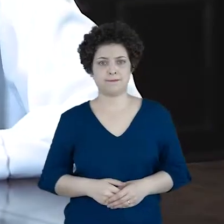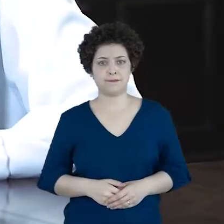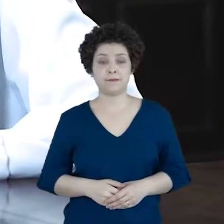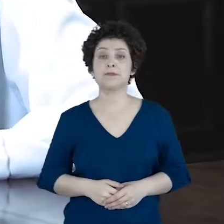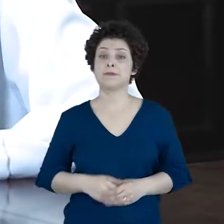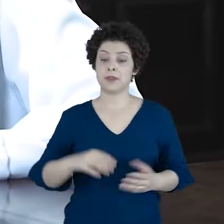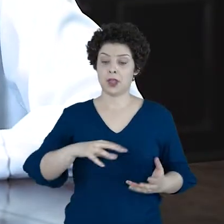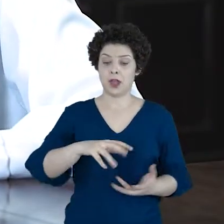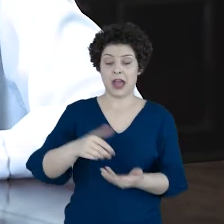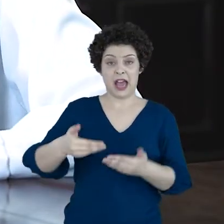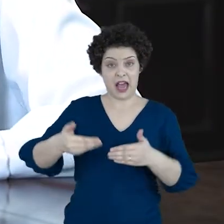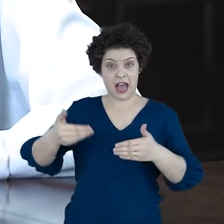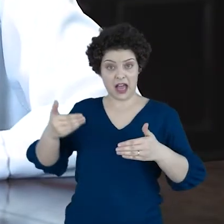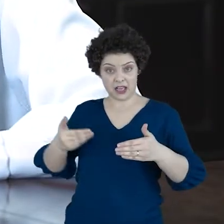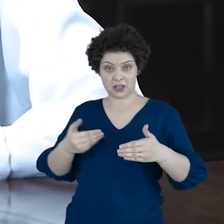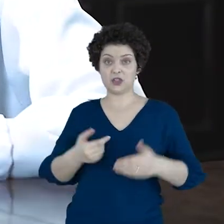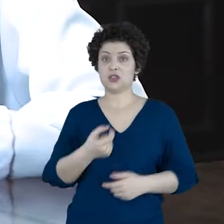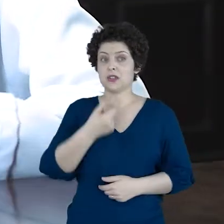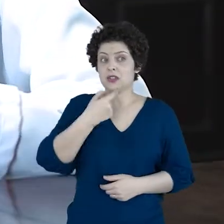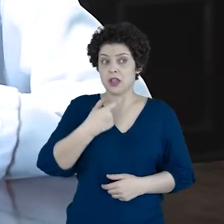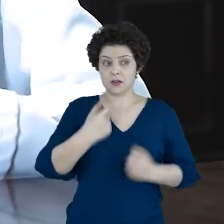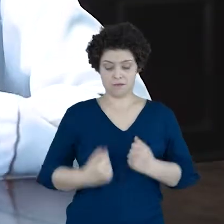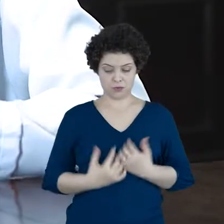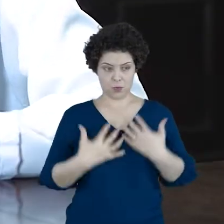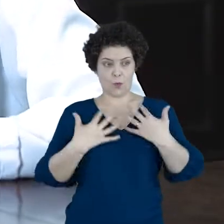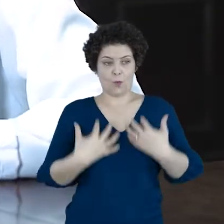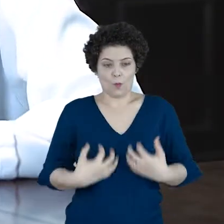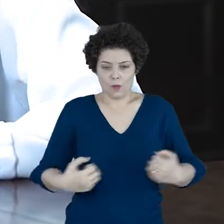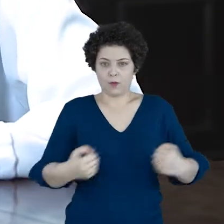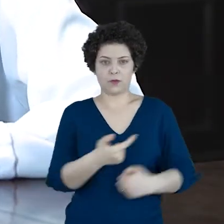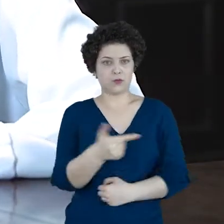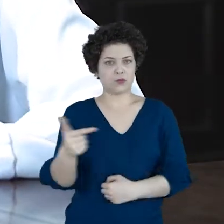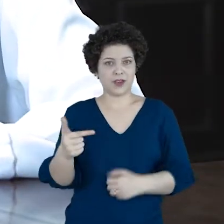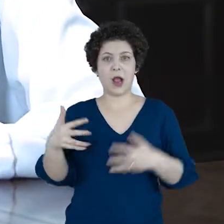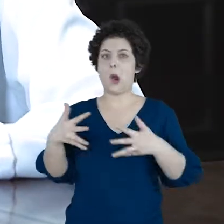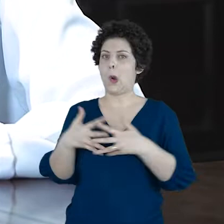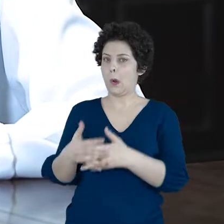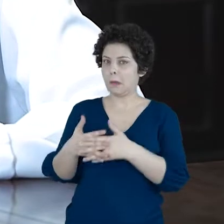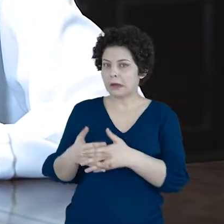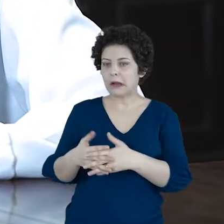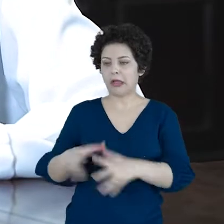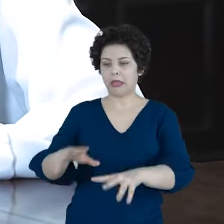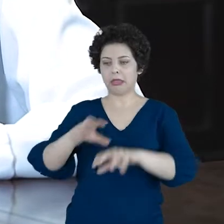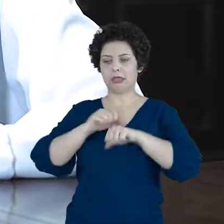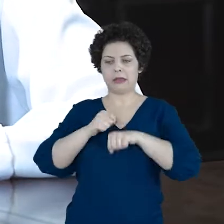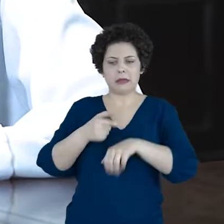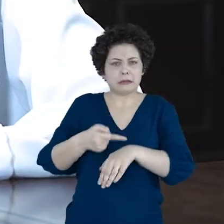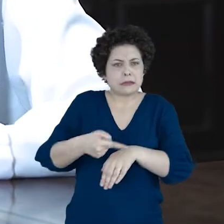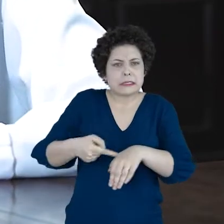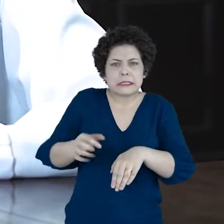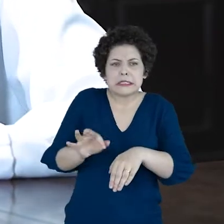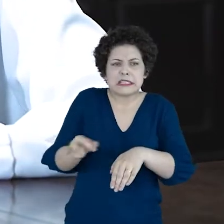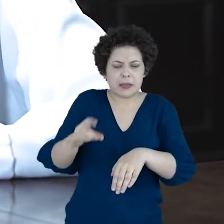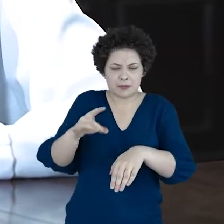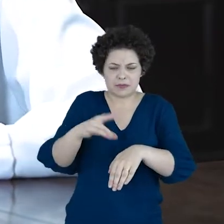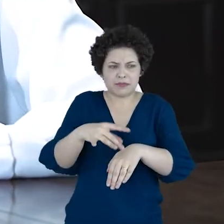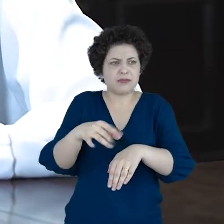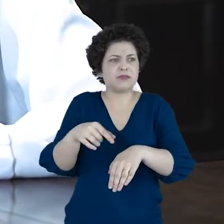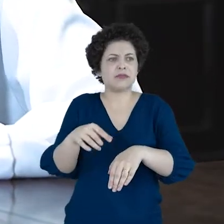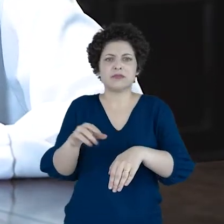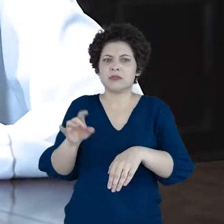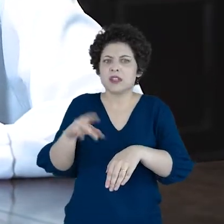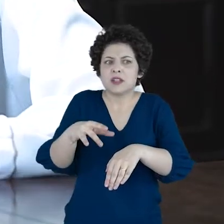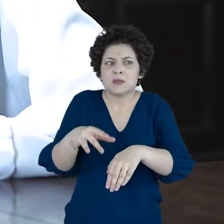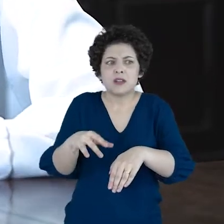mundo antes dos antibióticos era um mundo muito mais complicado, porque alguém que adquirisse uma infecção, e podia ser até uma infecção simples,